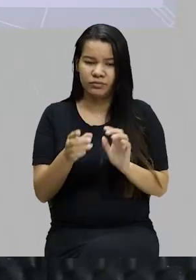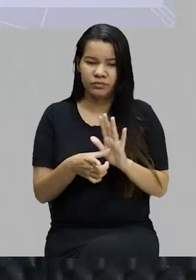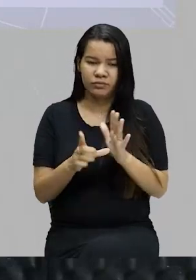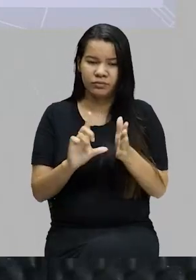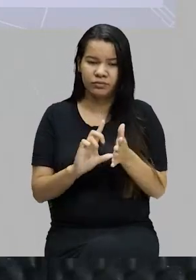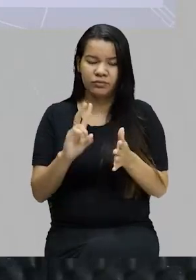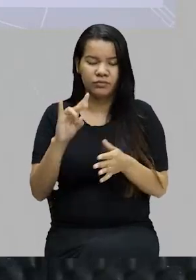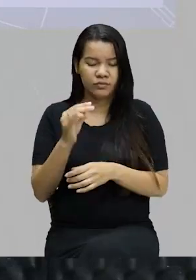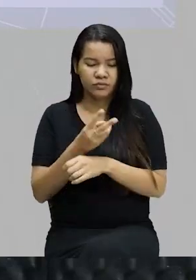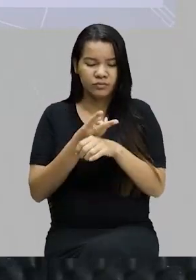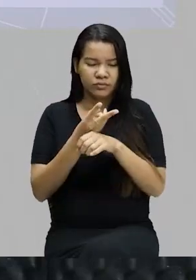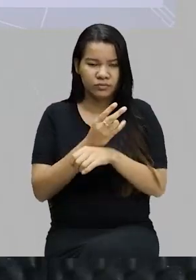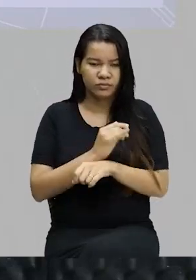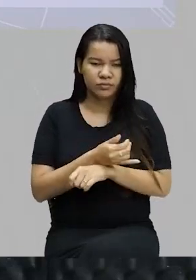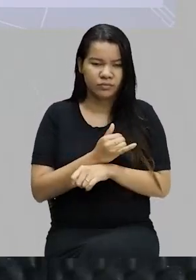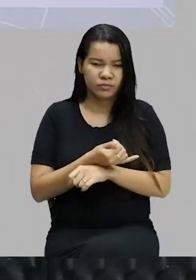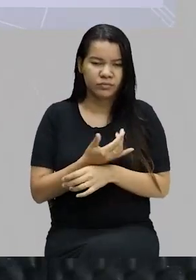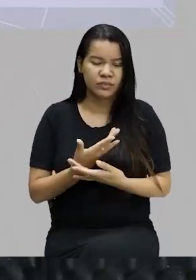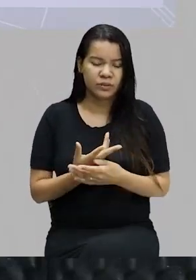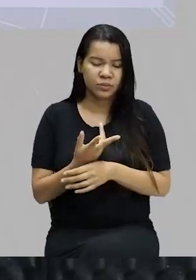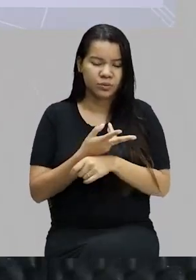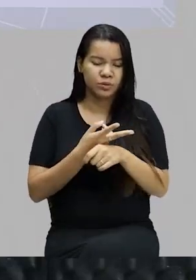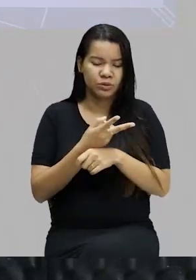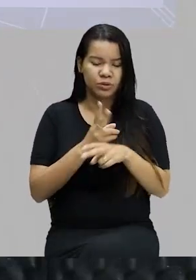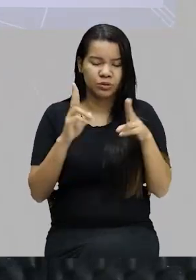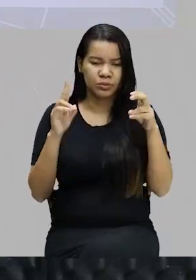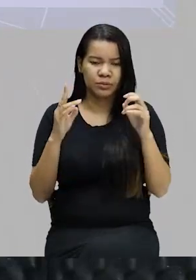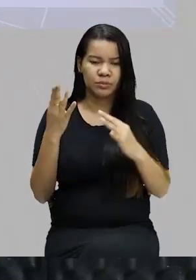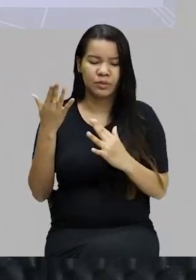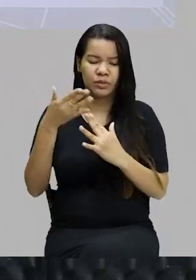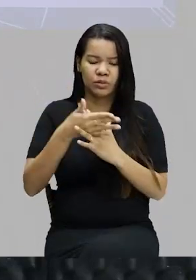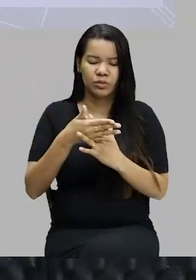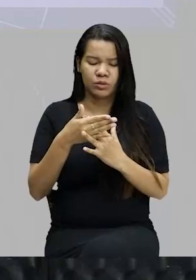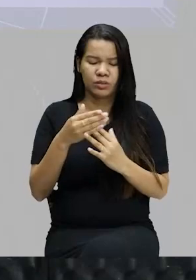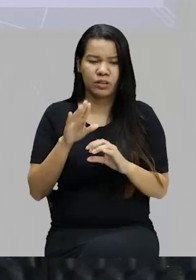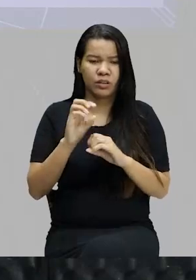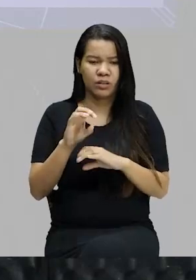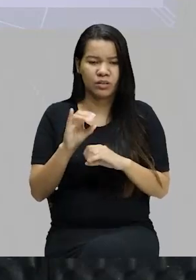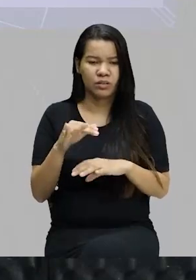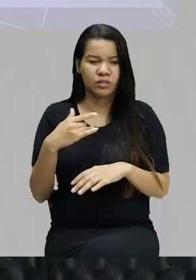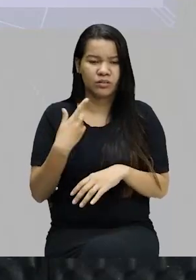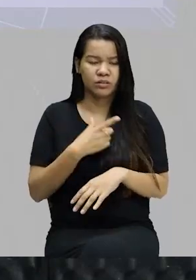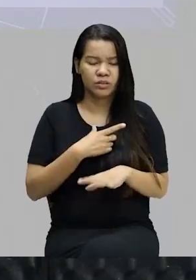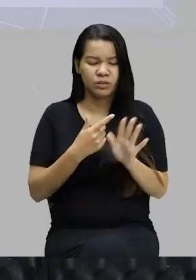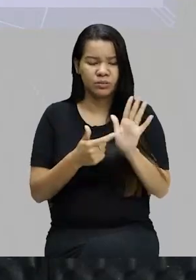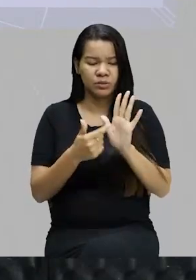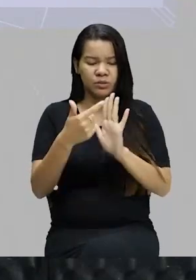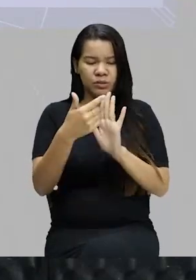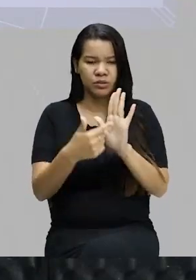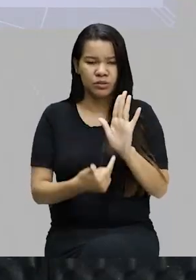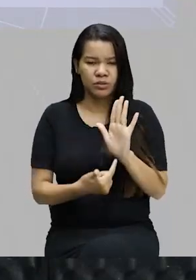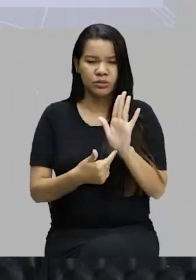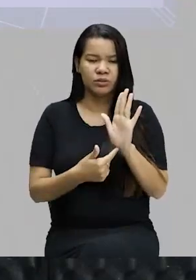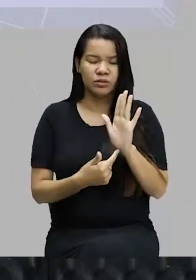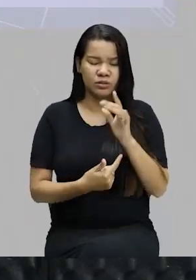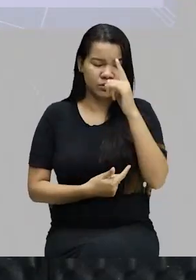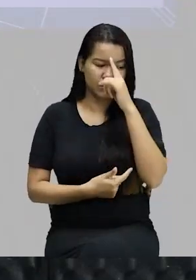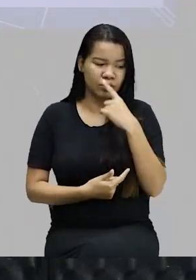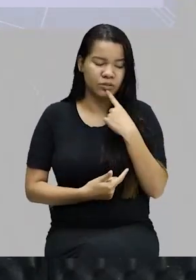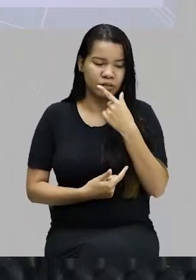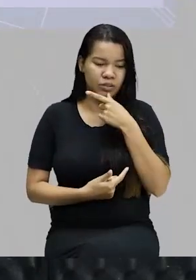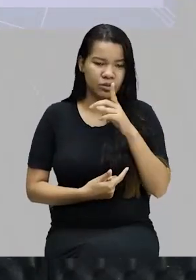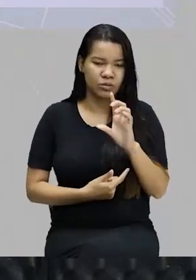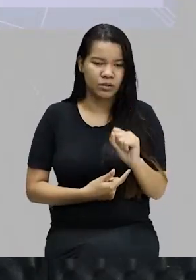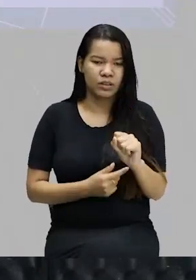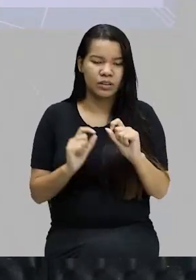plataforma Gonçalves Dias e busca a aula sobre barroco. Na aula sobre barroco, nós listamos algumas figuras de linguagem que apareciam com muita frequência, como,